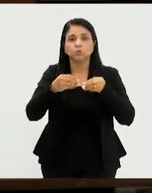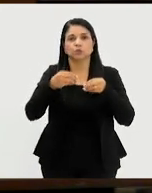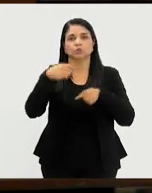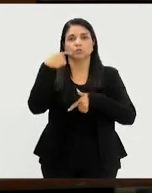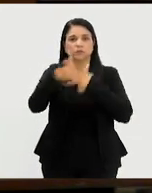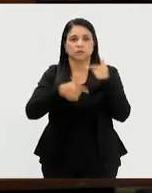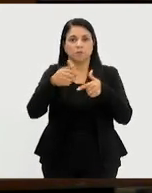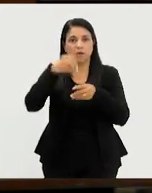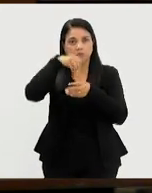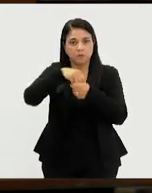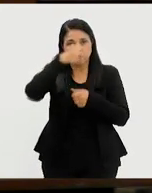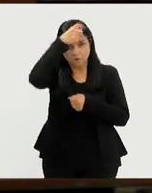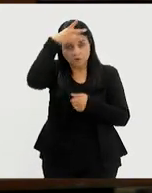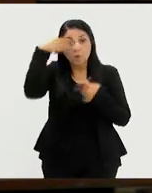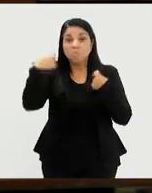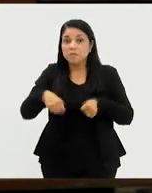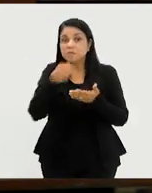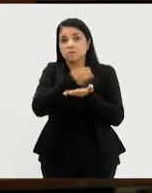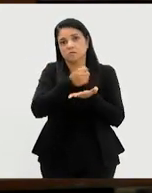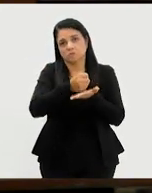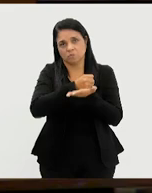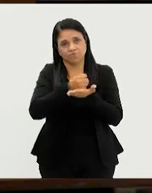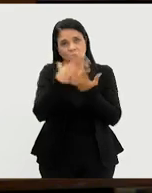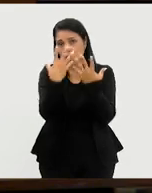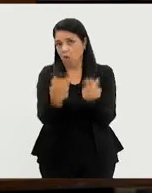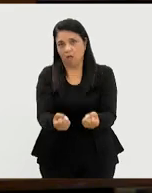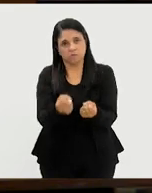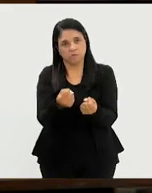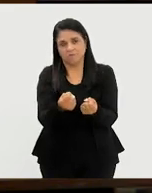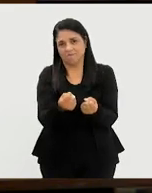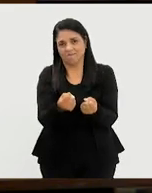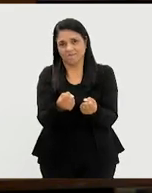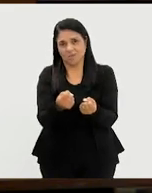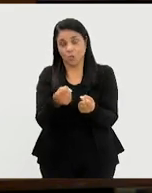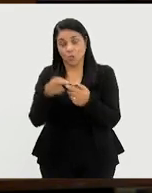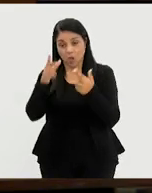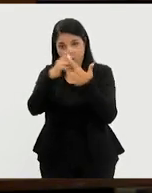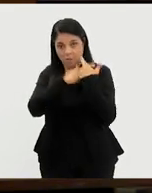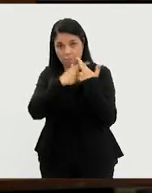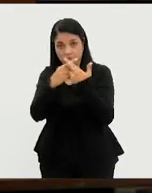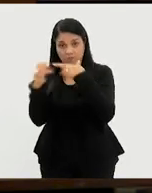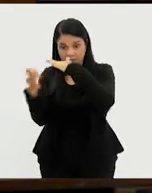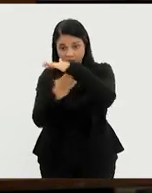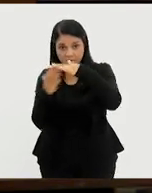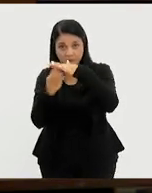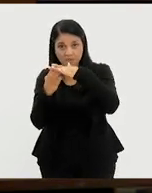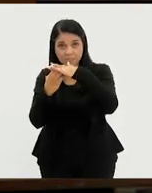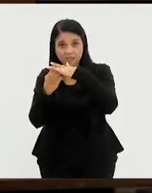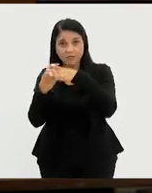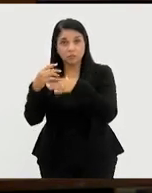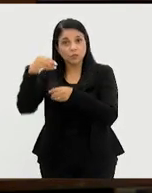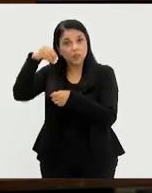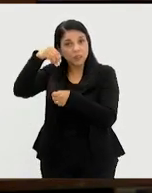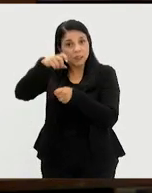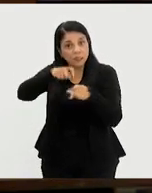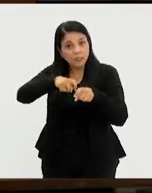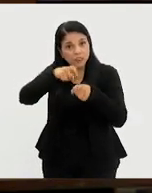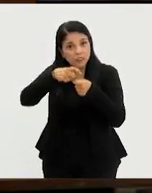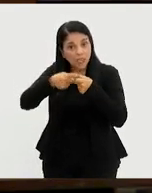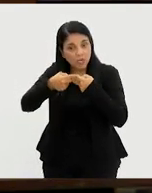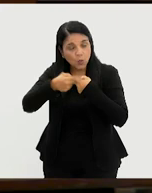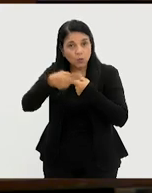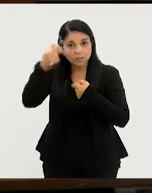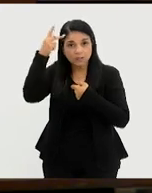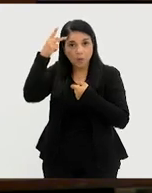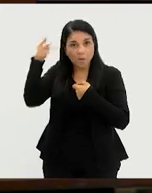haver contrato porque é algo inaceitável o responsável da empresa do interior de São Paulo dizer que aquele trabalho de prensagem que é